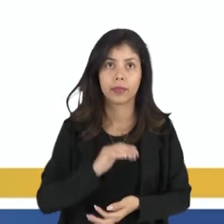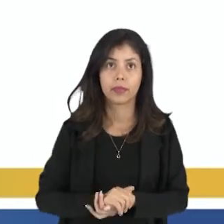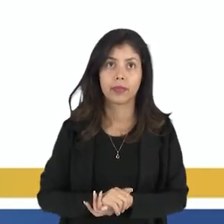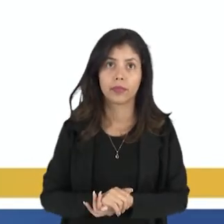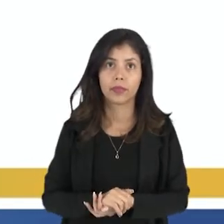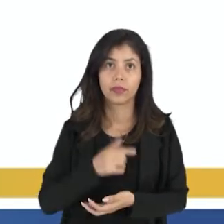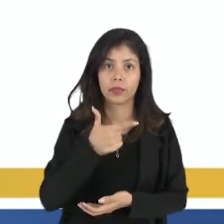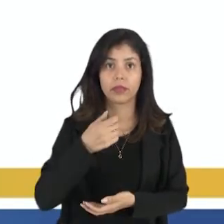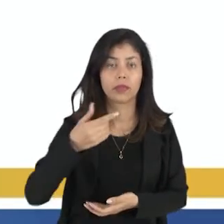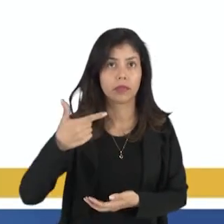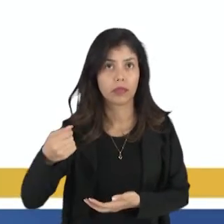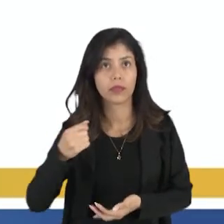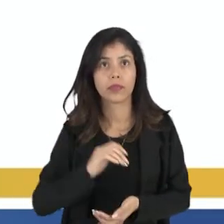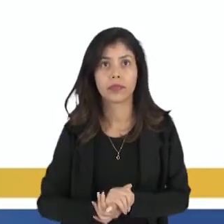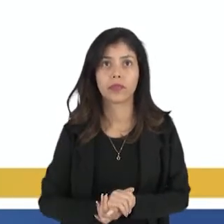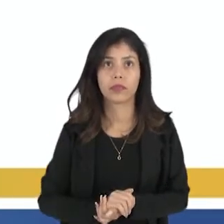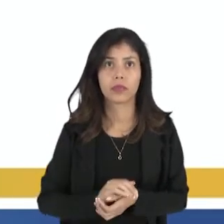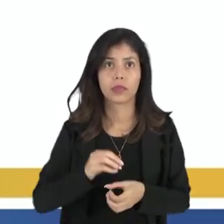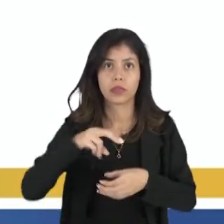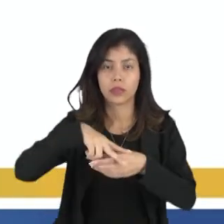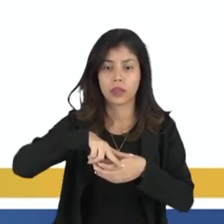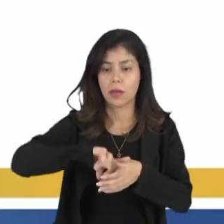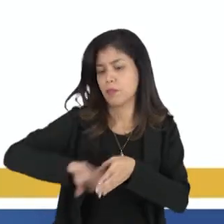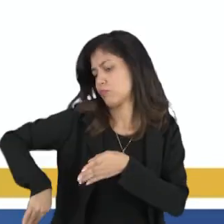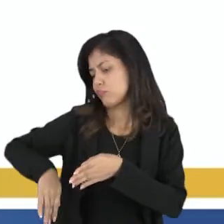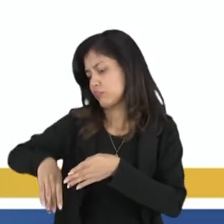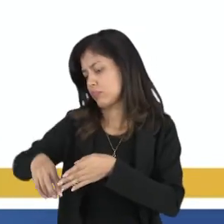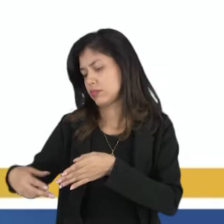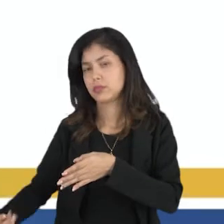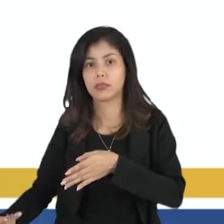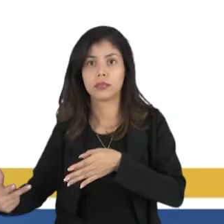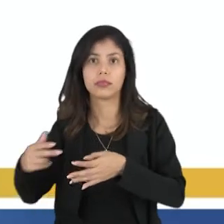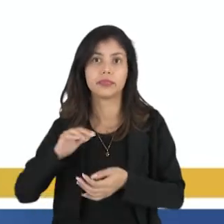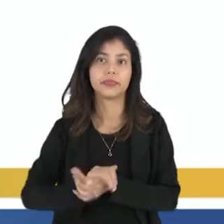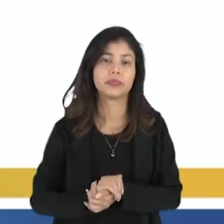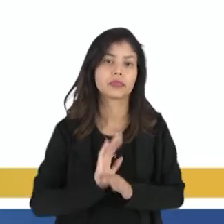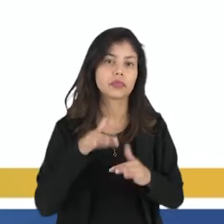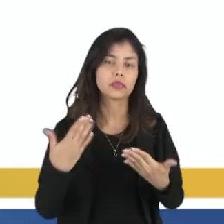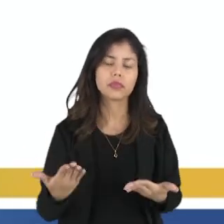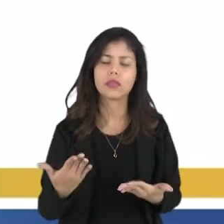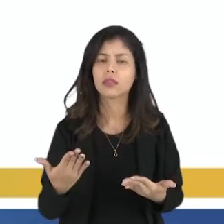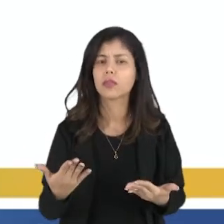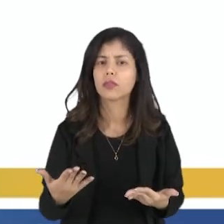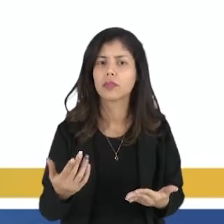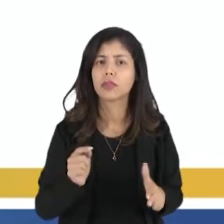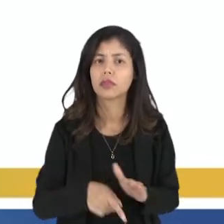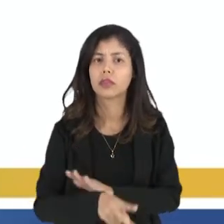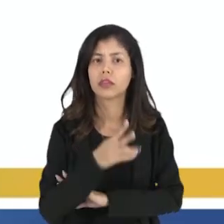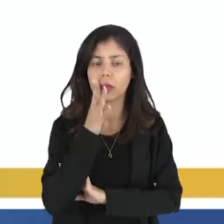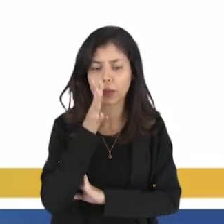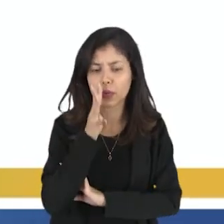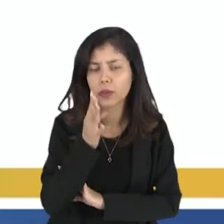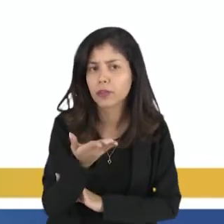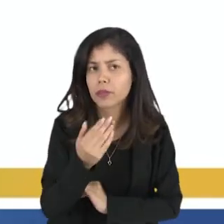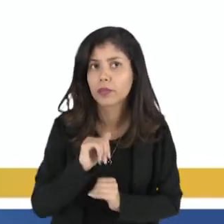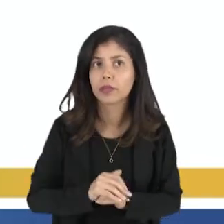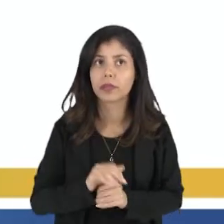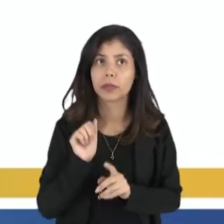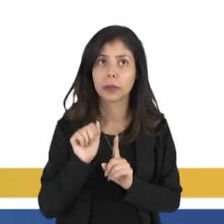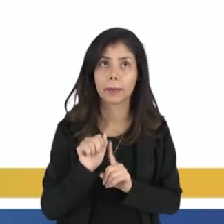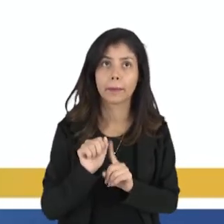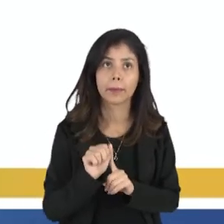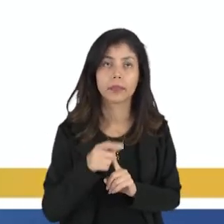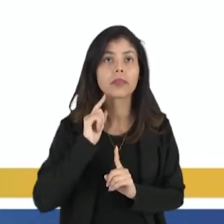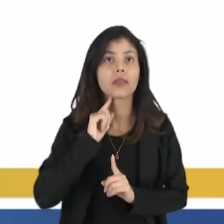que é 2021, o vírus aí sendo derrubado. Qual é a crítica contida neste cartoon? Letra